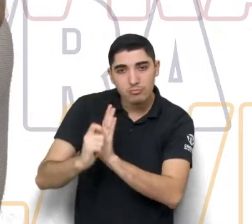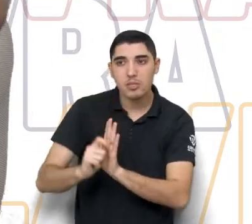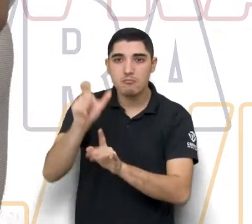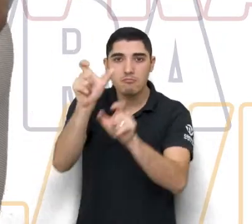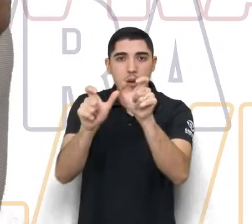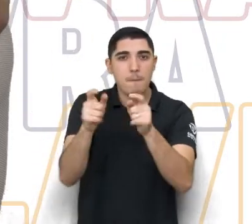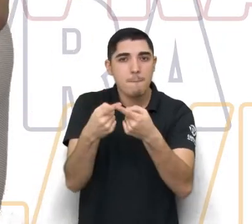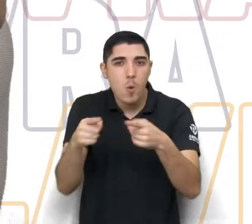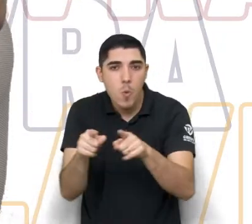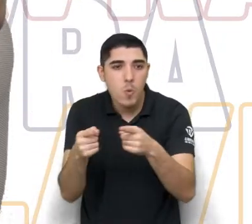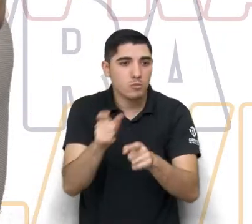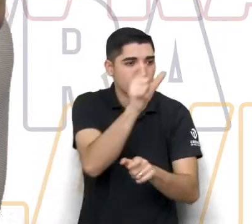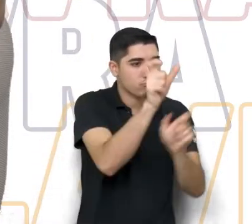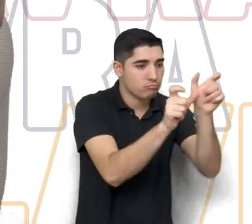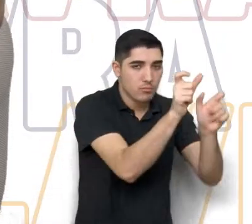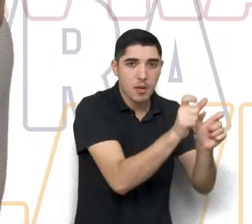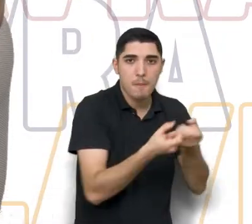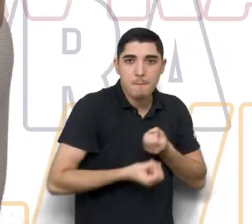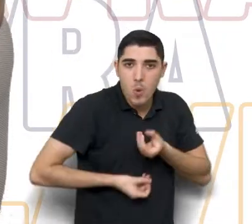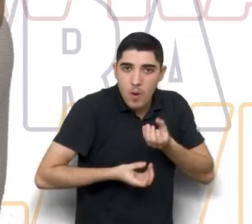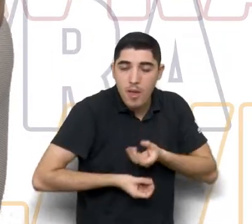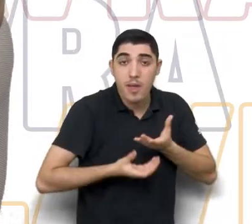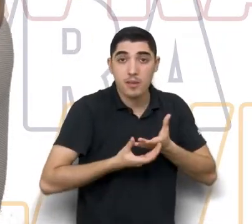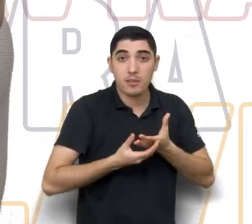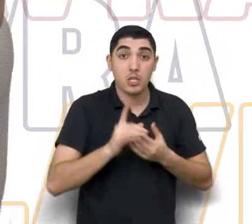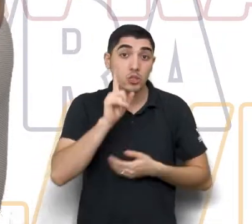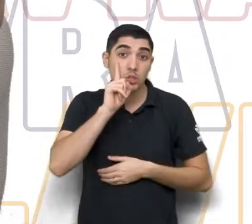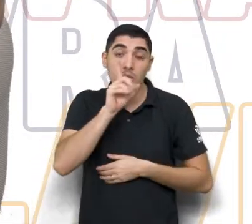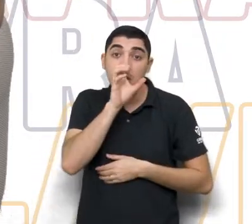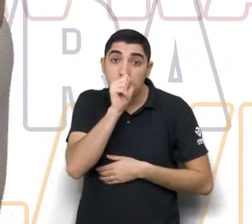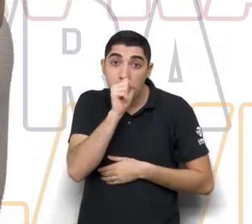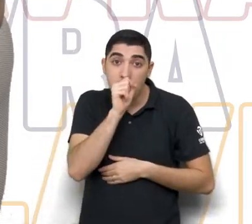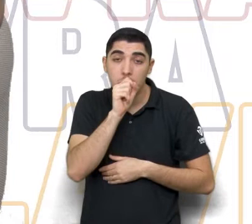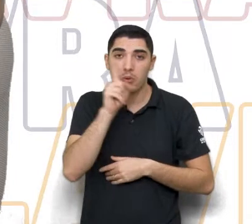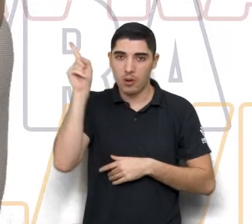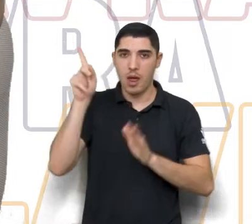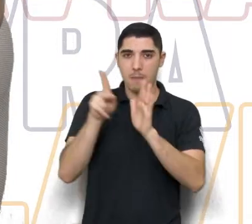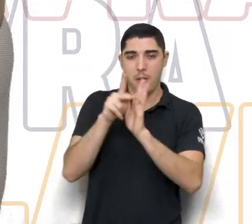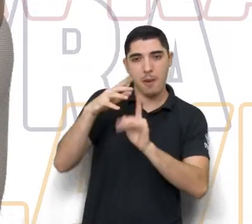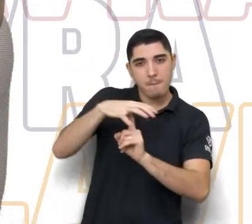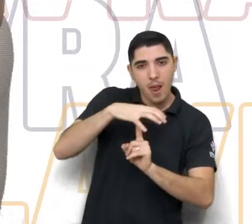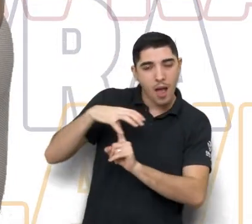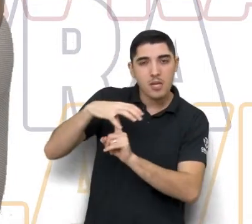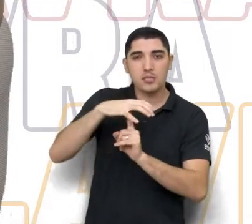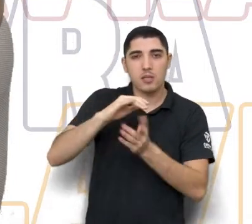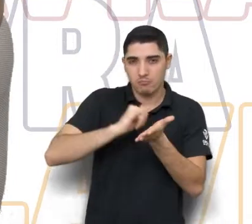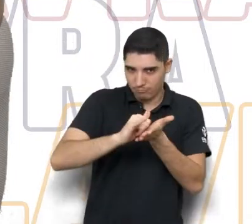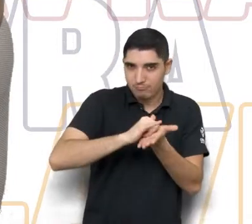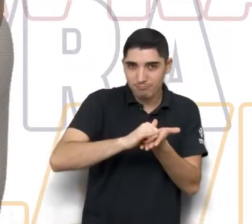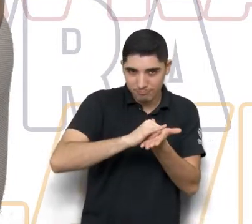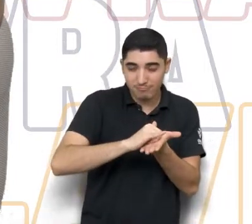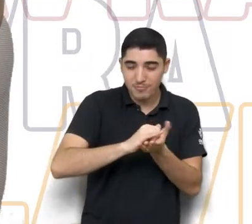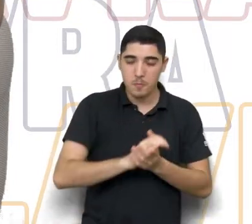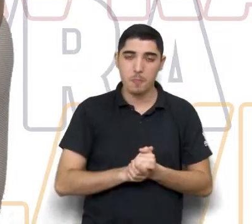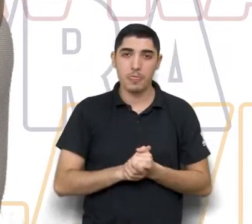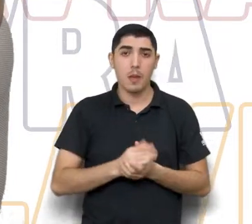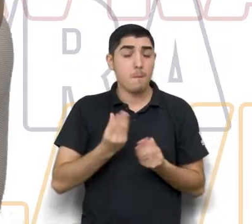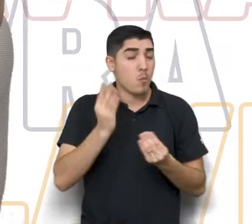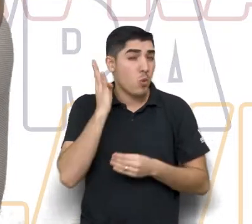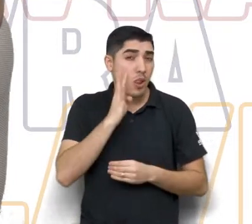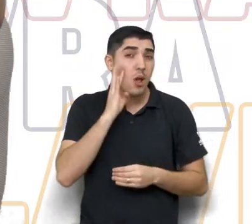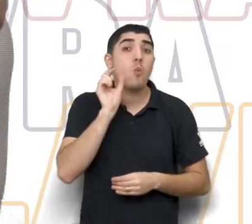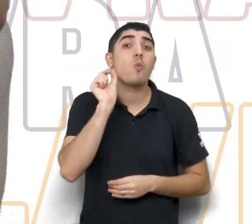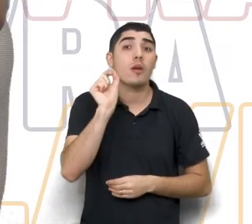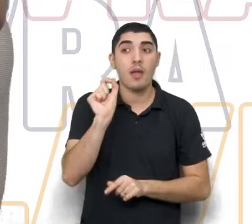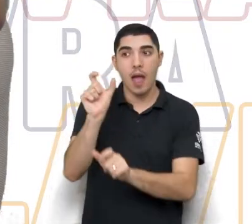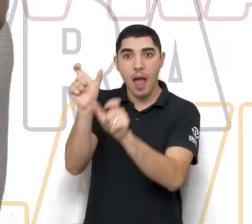músicos, poetas, aos sábados na Praça Afonso Pena. E era muito interessante porque o